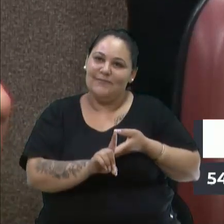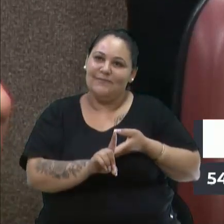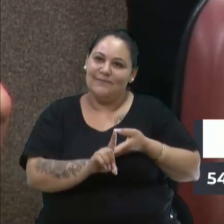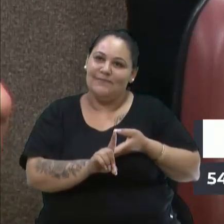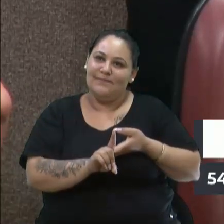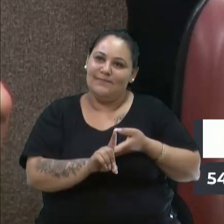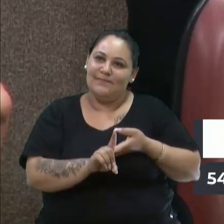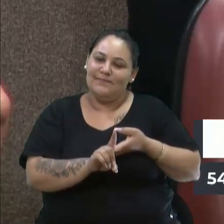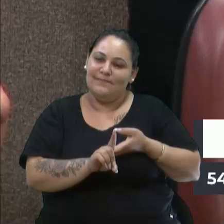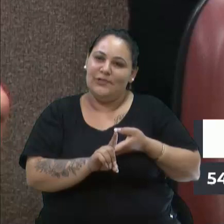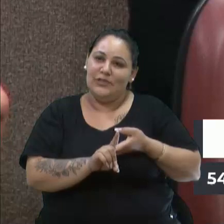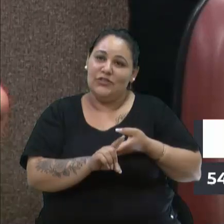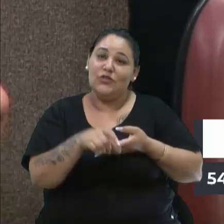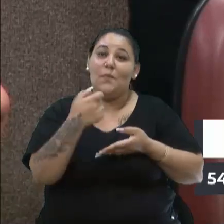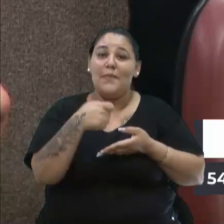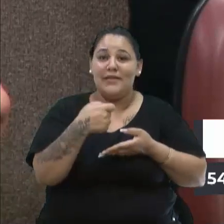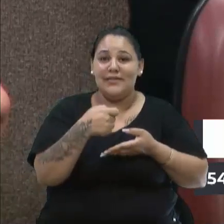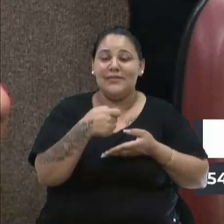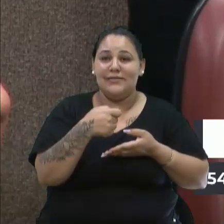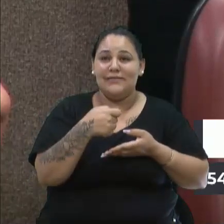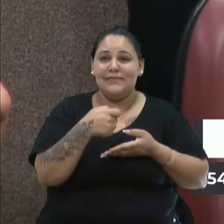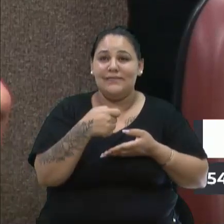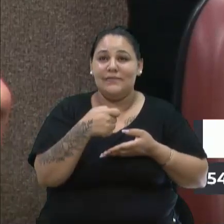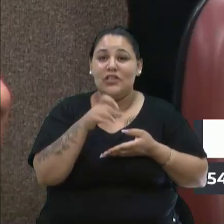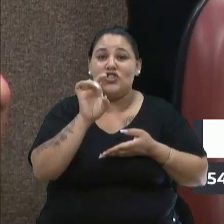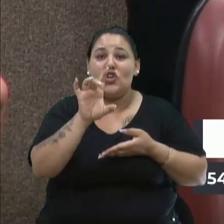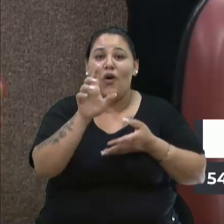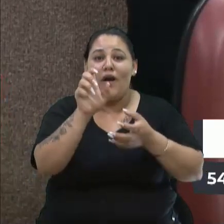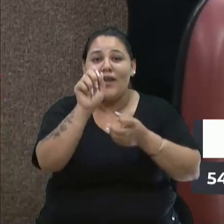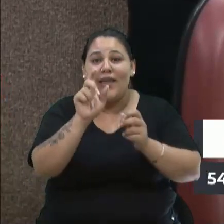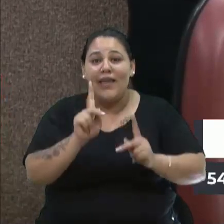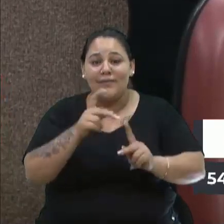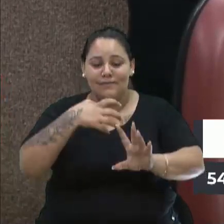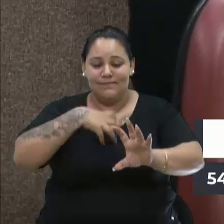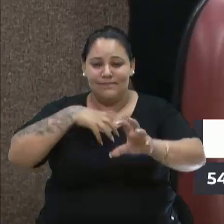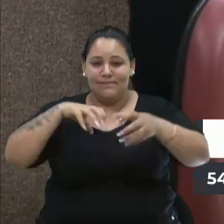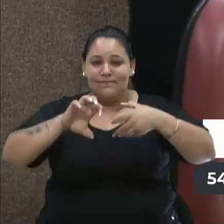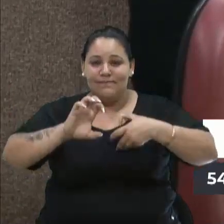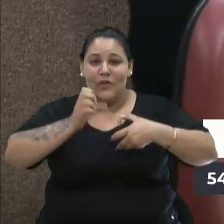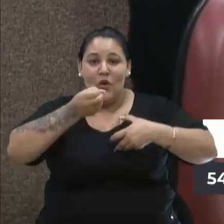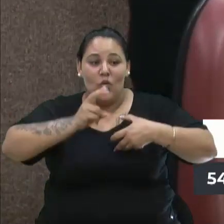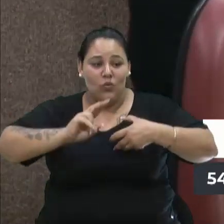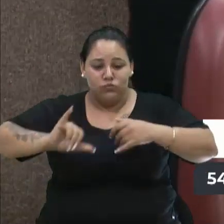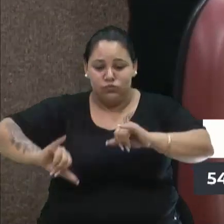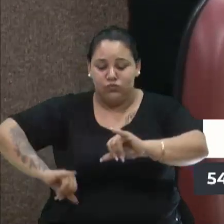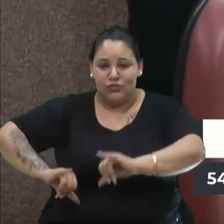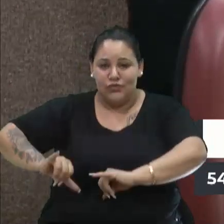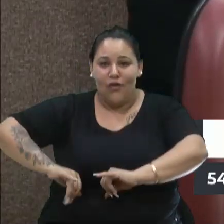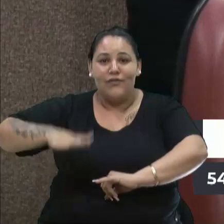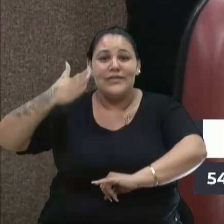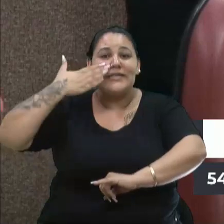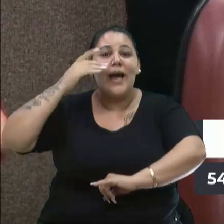a gente diz que só quem sofre na pele sabe o que é.